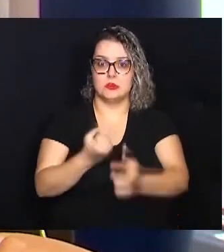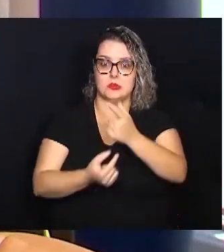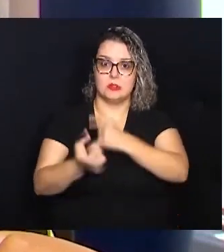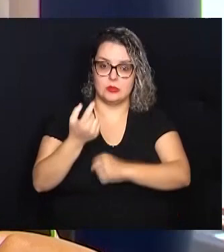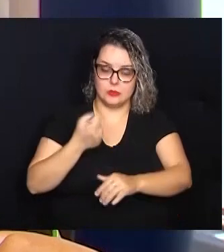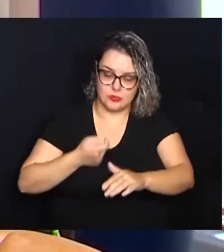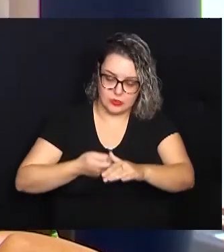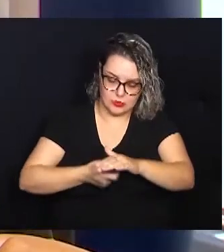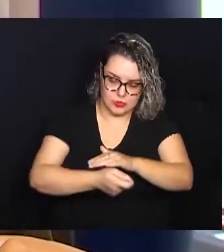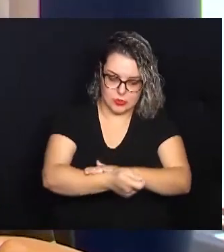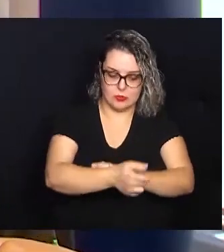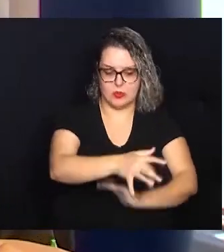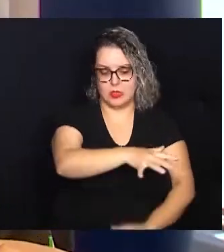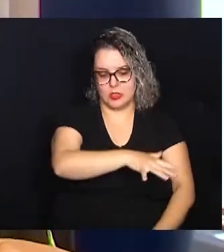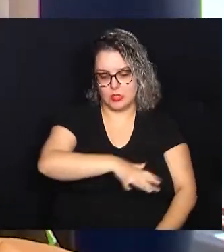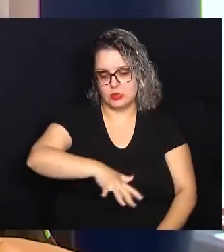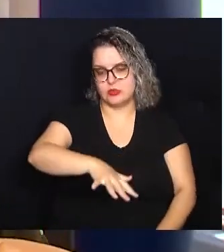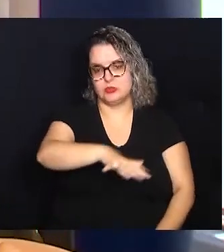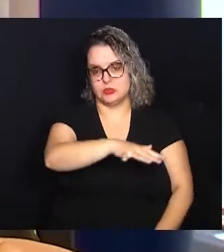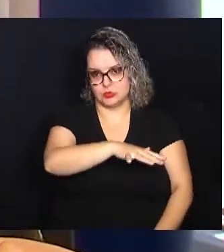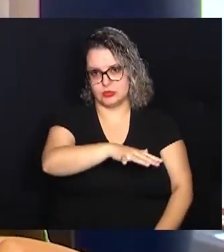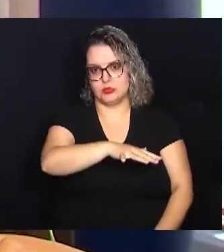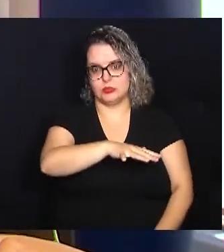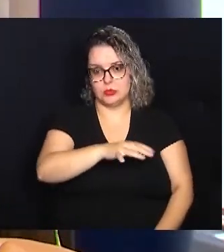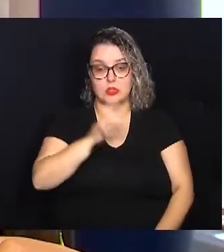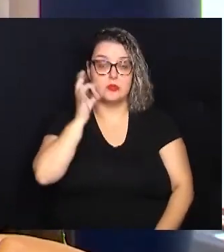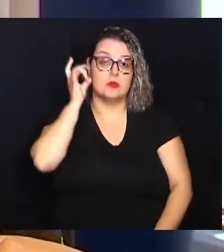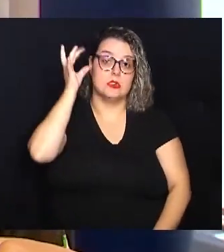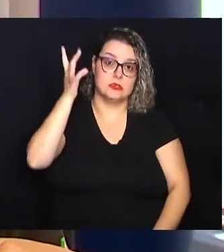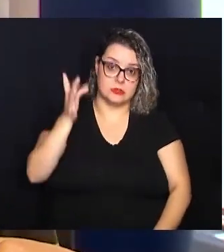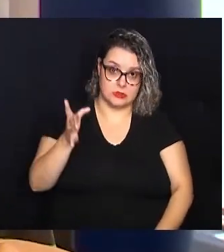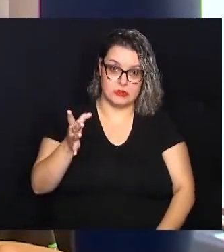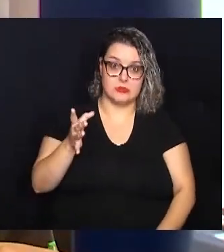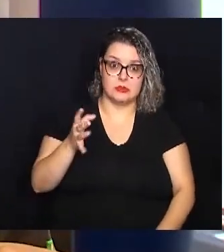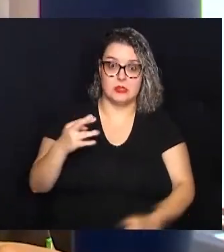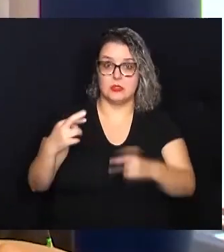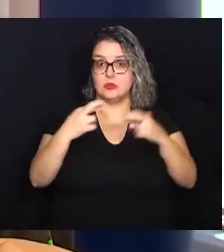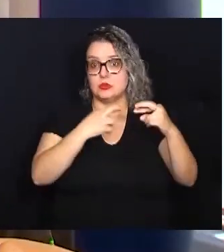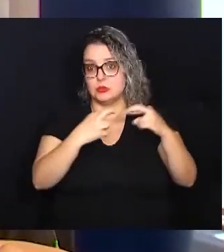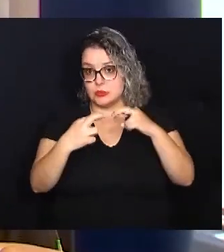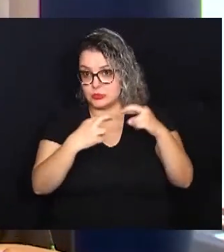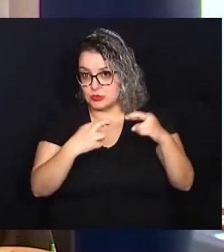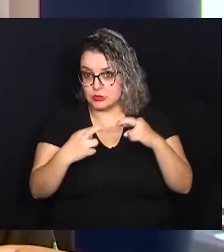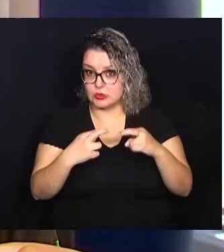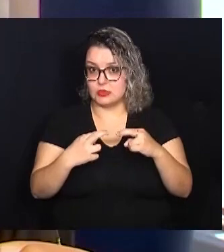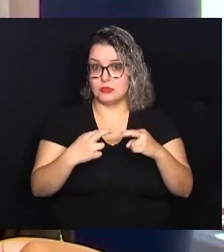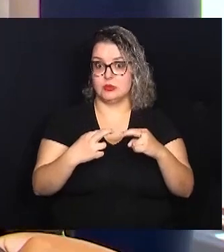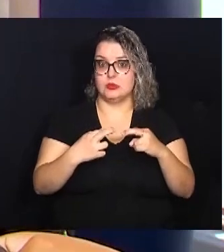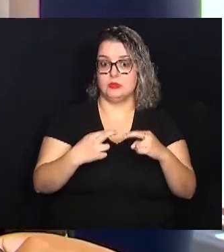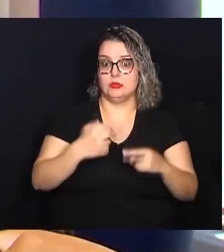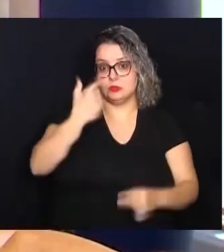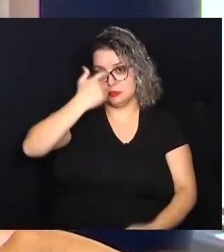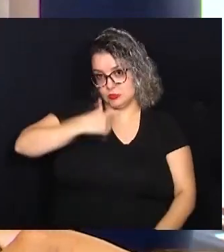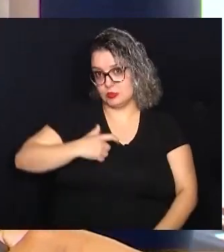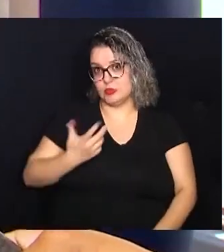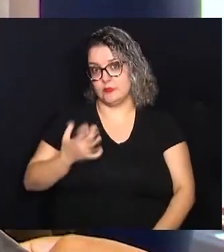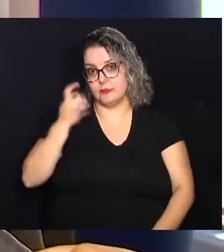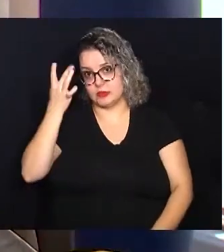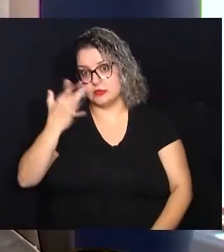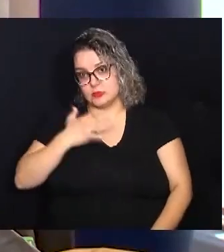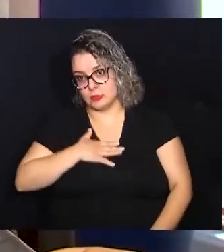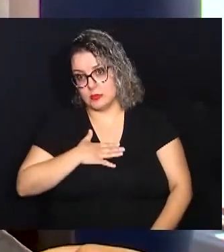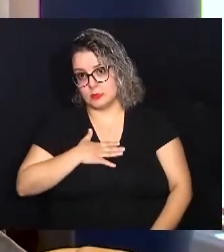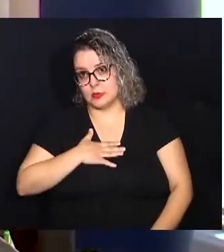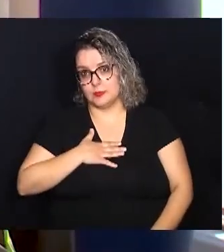valor integral, e isso acabou até facilitando a fiscalização por parte desse vereador, porque